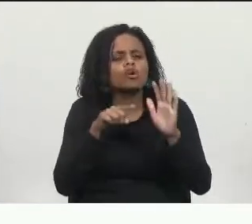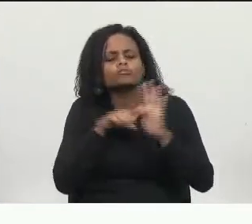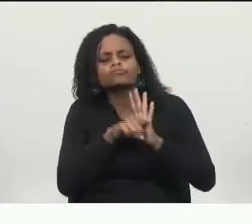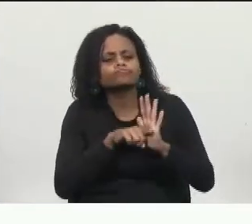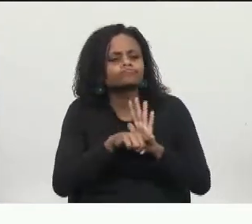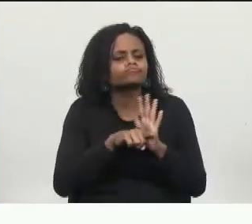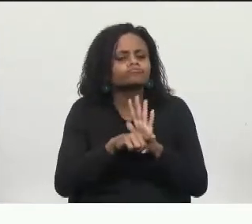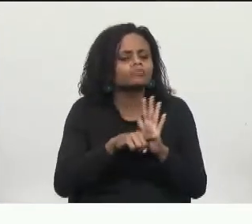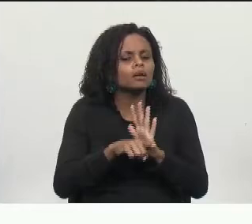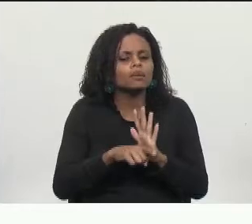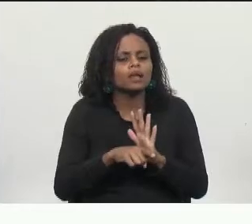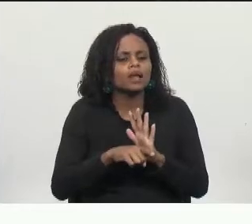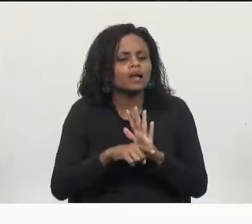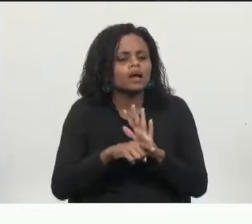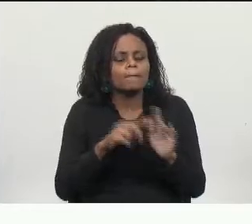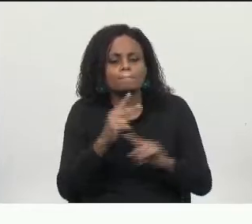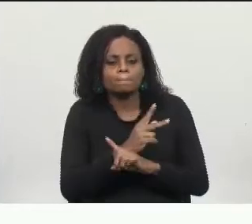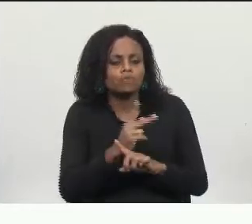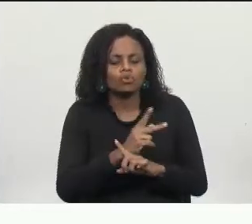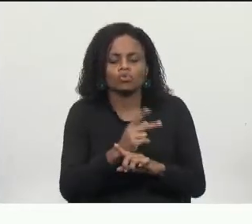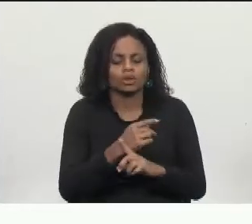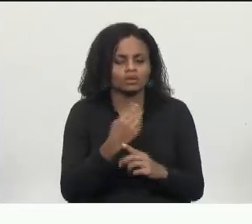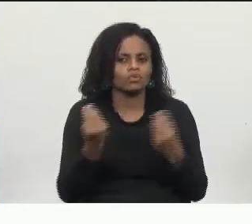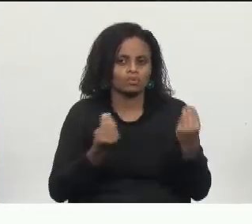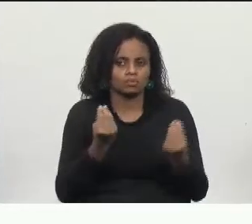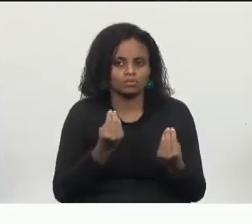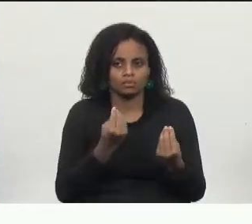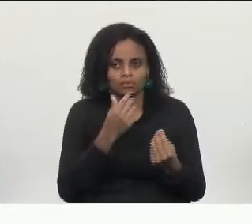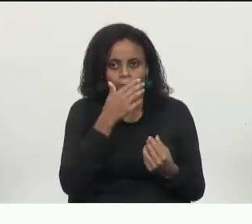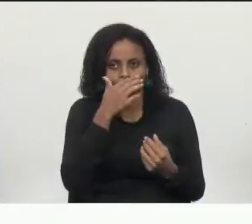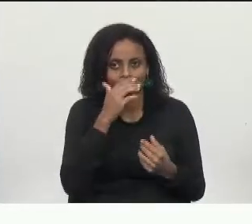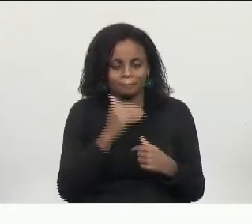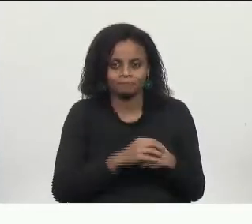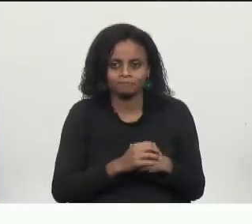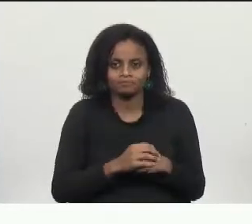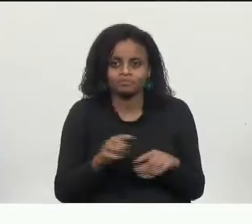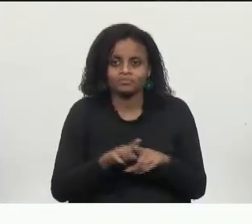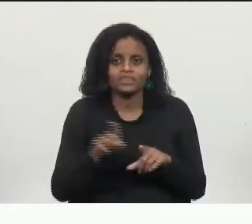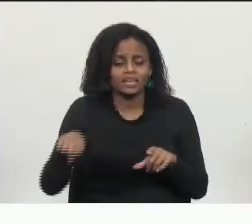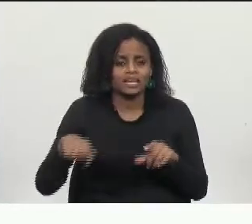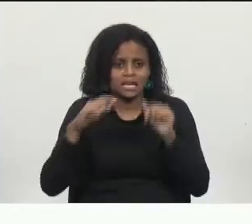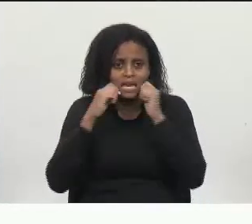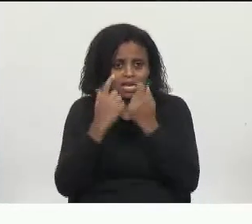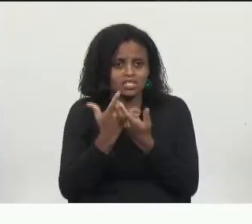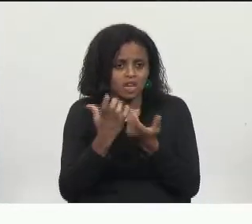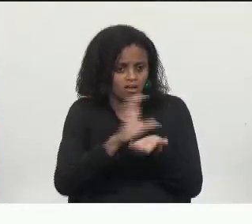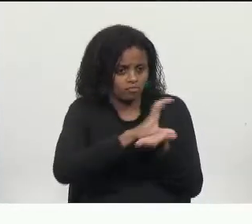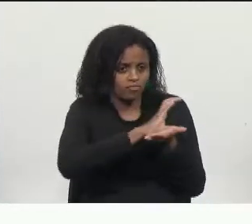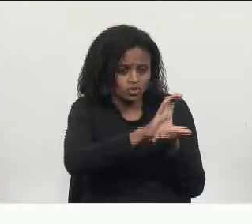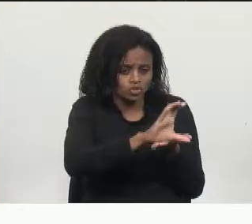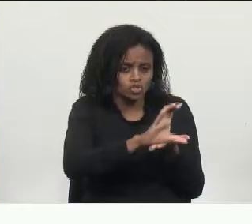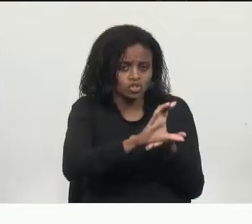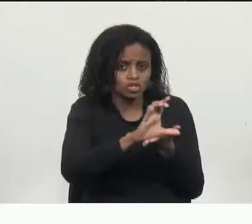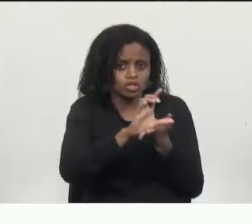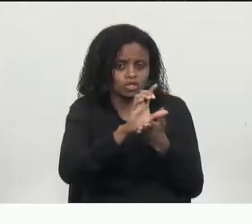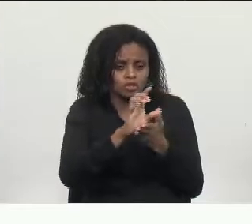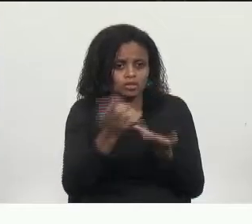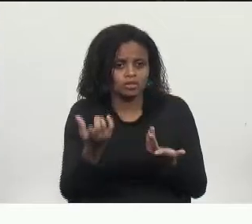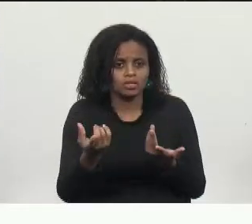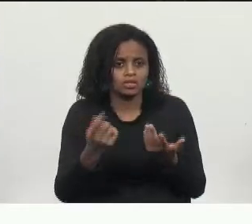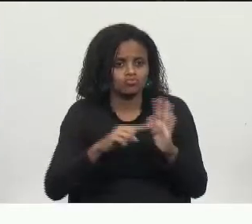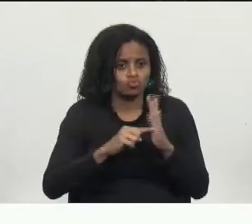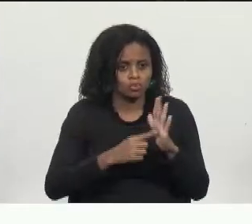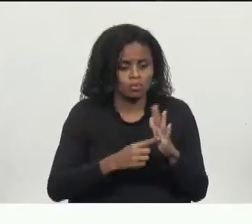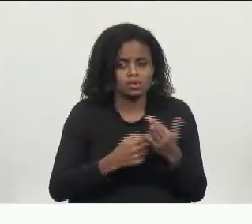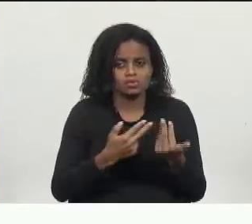ou no prédio novo, como seria, ou nos anexos, como se a casa também ia querer investir no equipamento. Mas